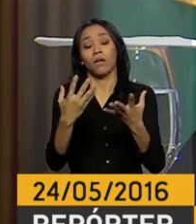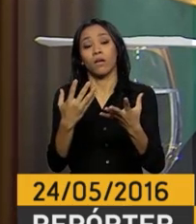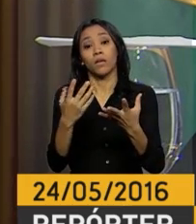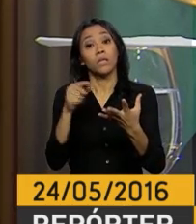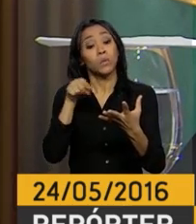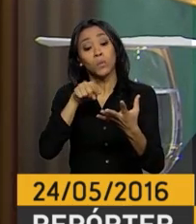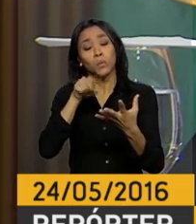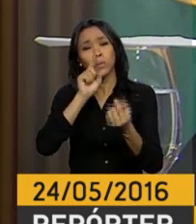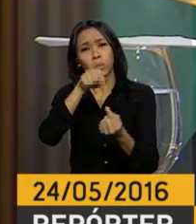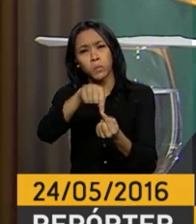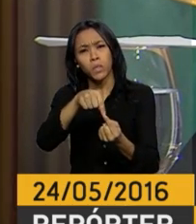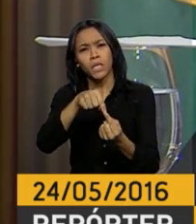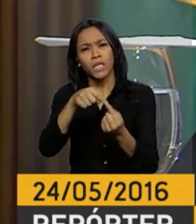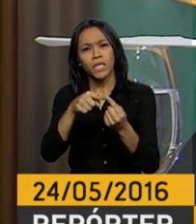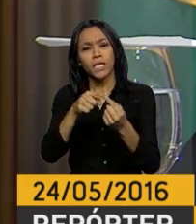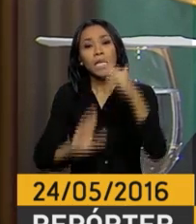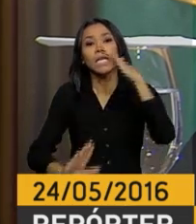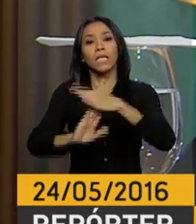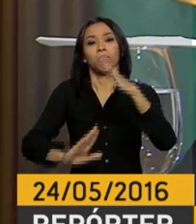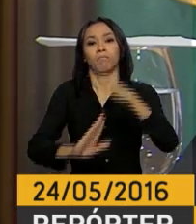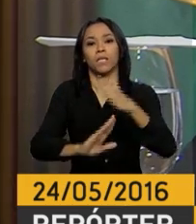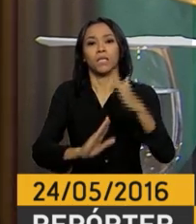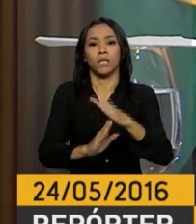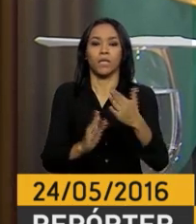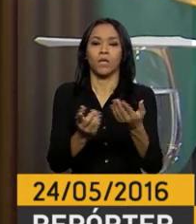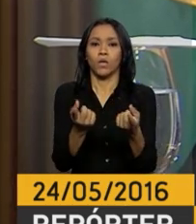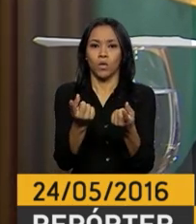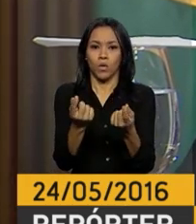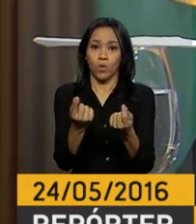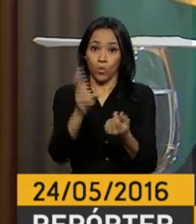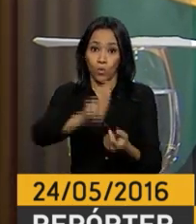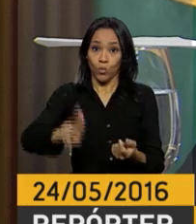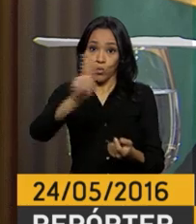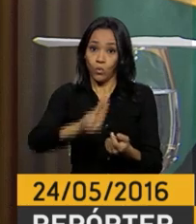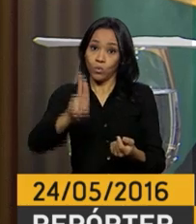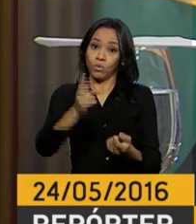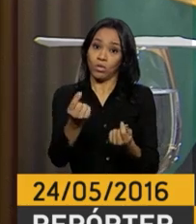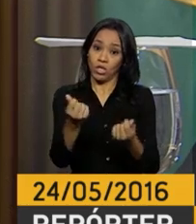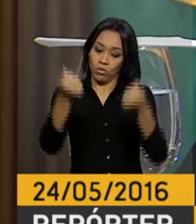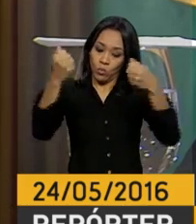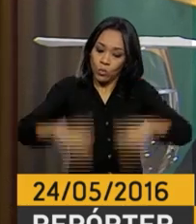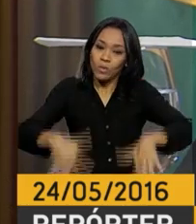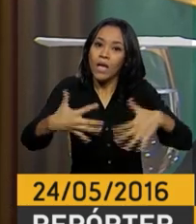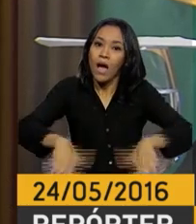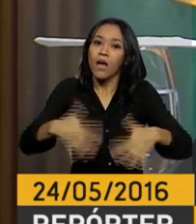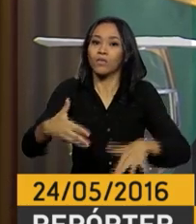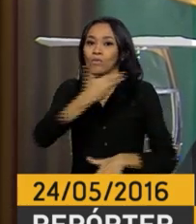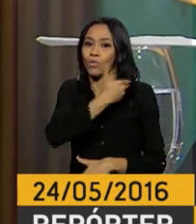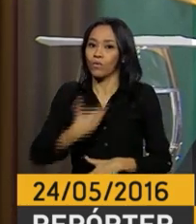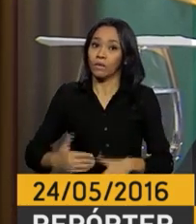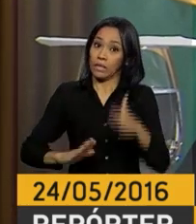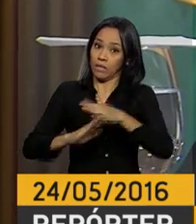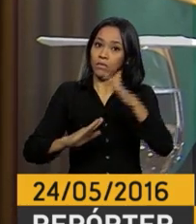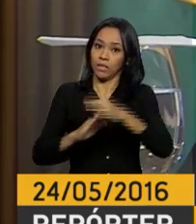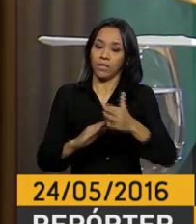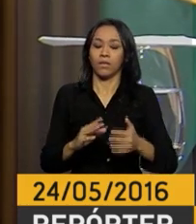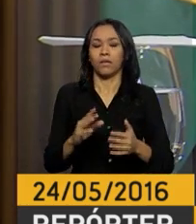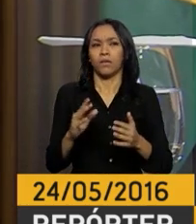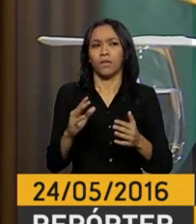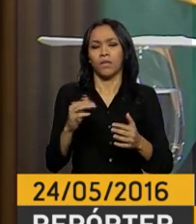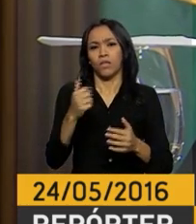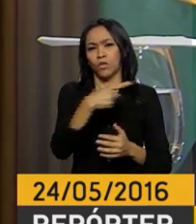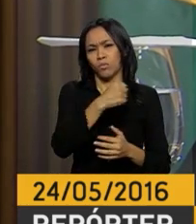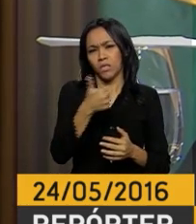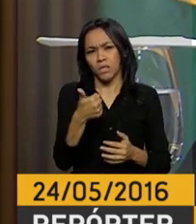a limitação do gasto público. E até registro aos senhores, tem os dados aqui. De 97 a